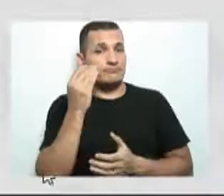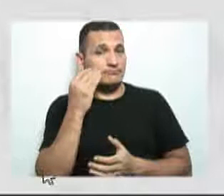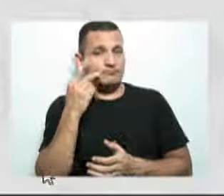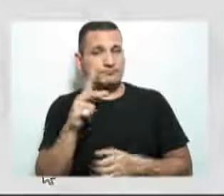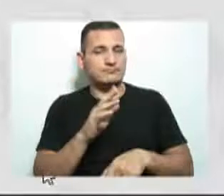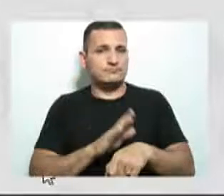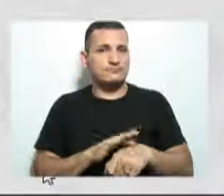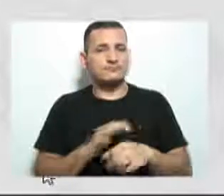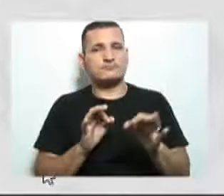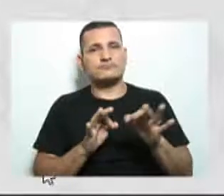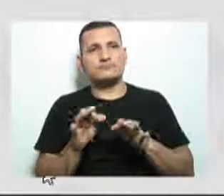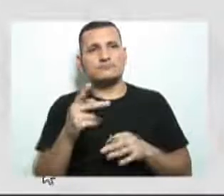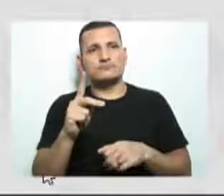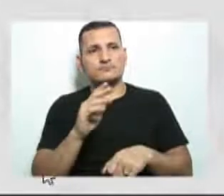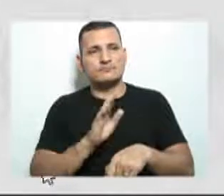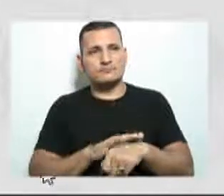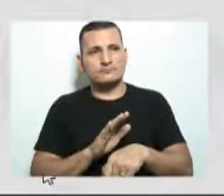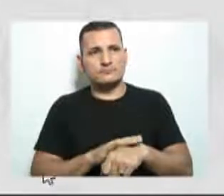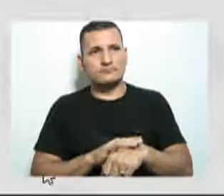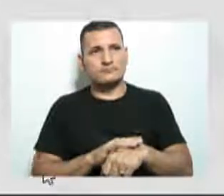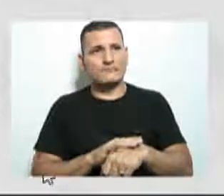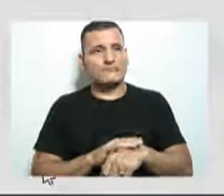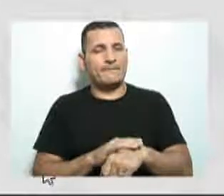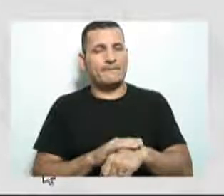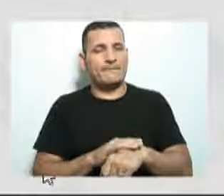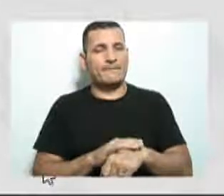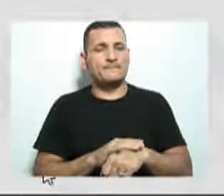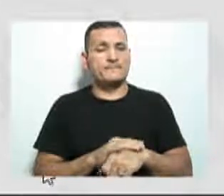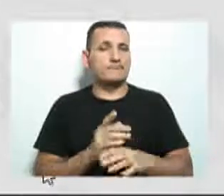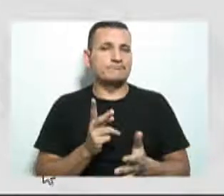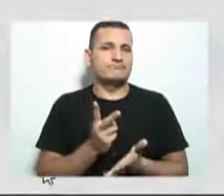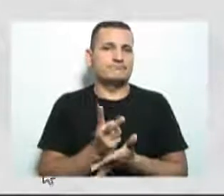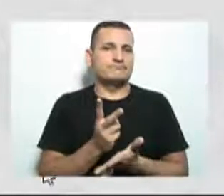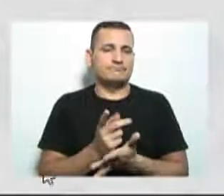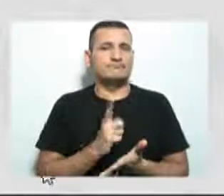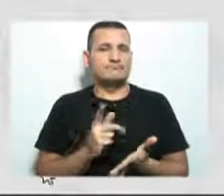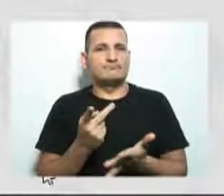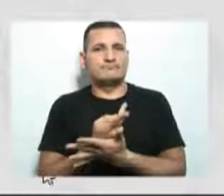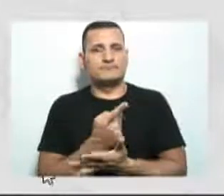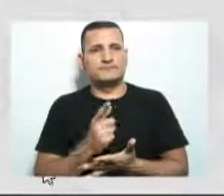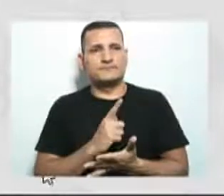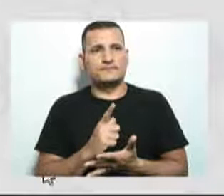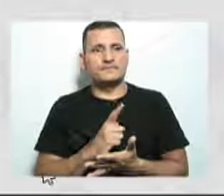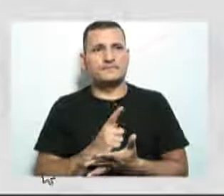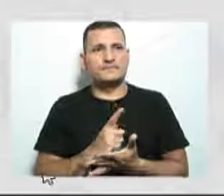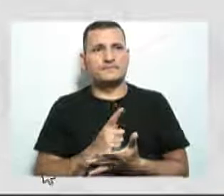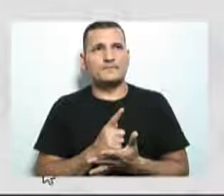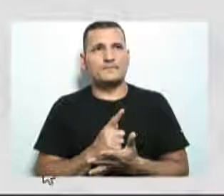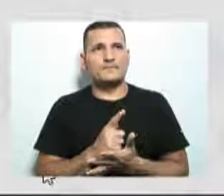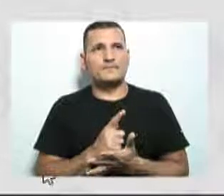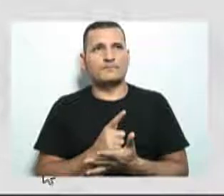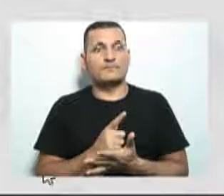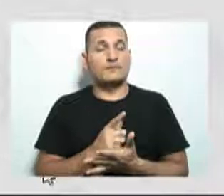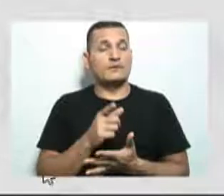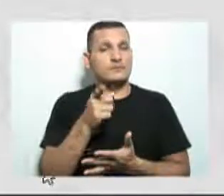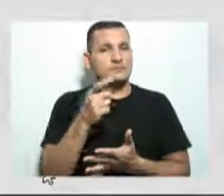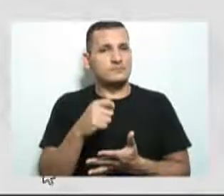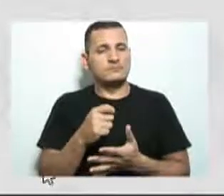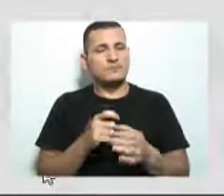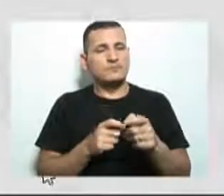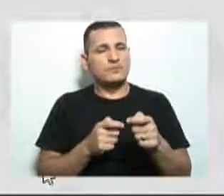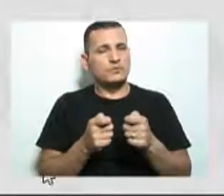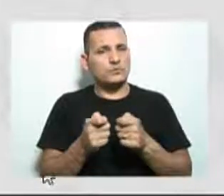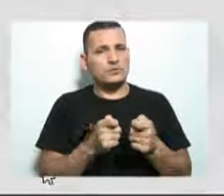seu tempo, planejar o seu tempo, o que regularmente acontece, né, infelizmente, trate de controlar a